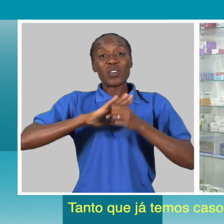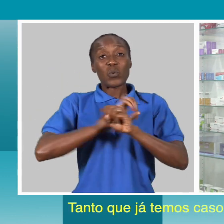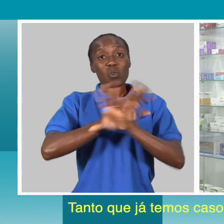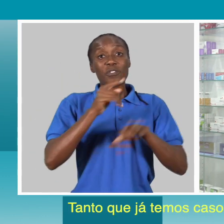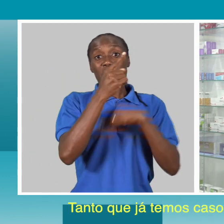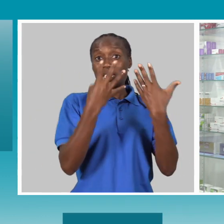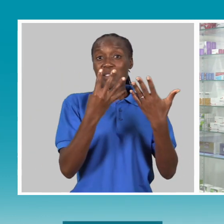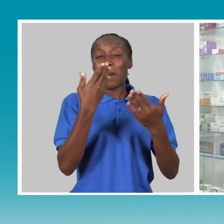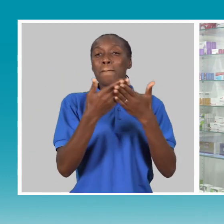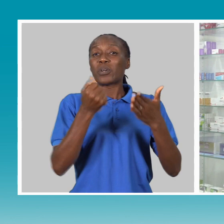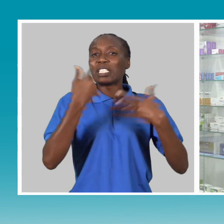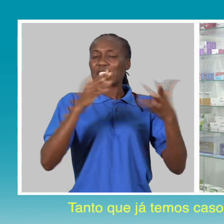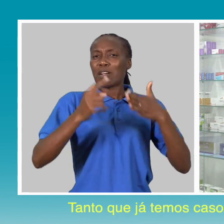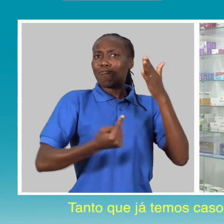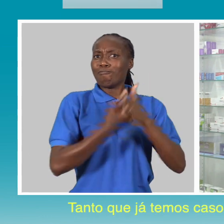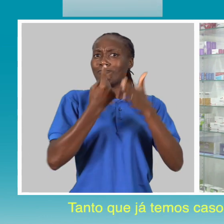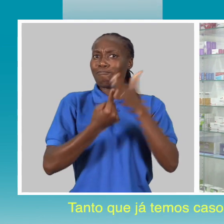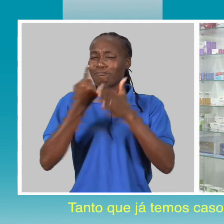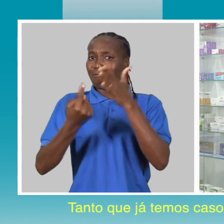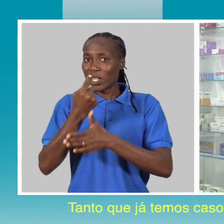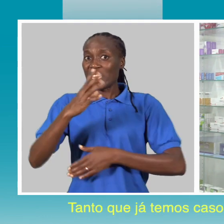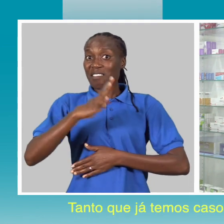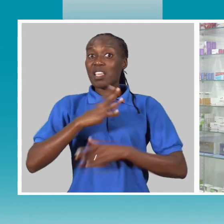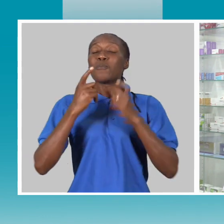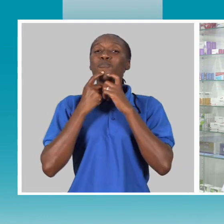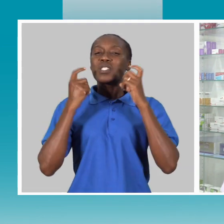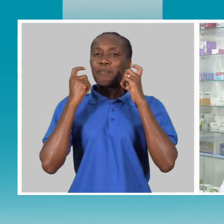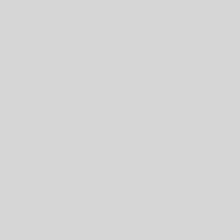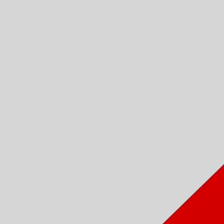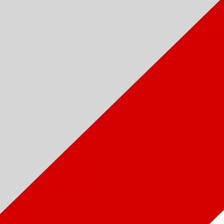já temos alguns casos confirmados no nosso país.